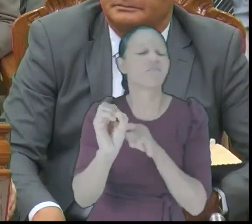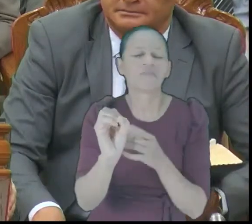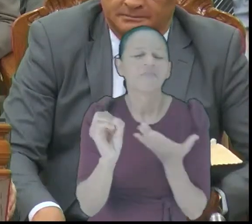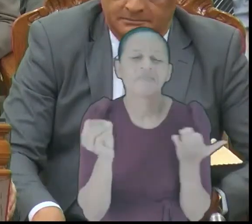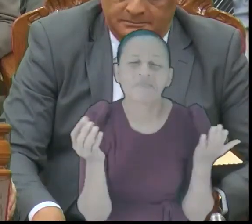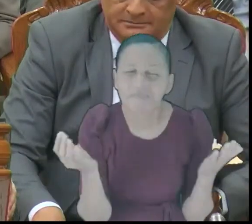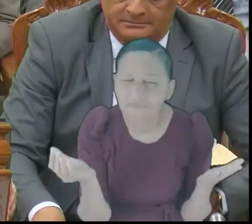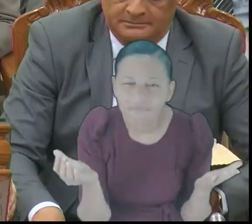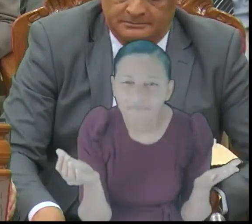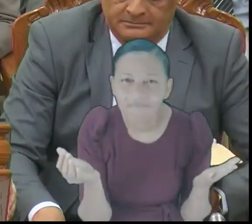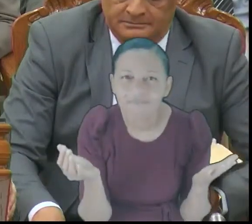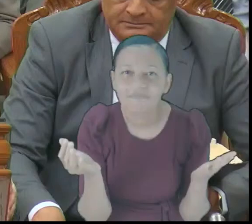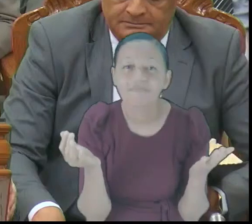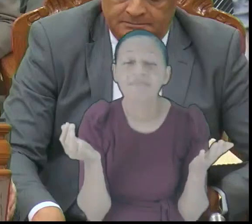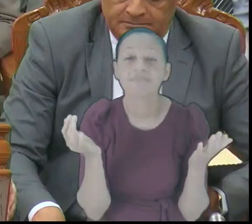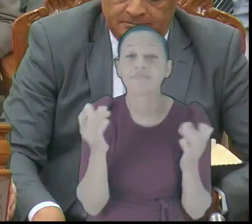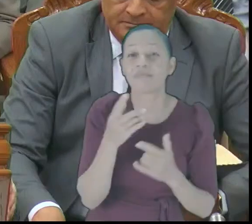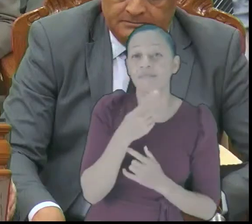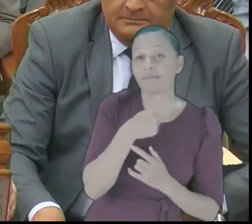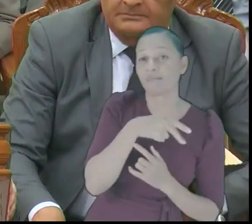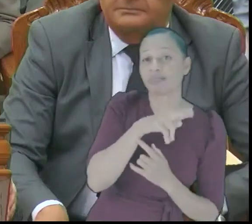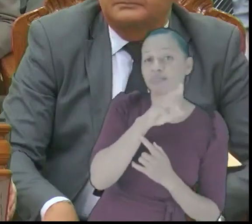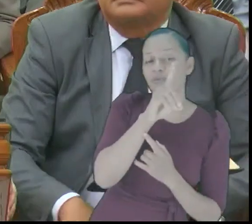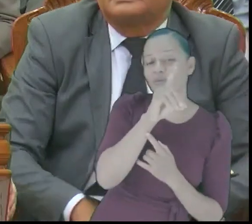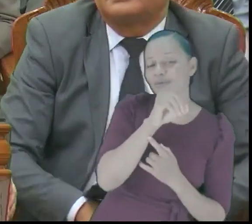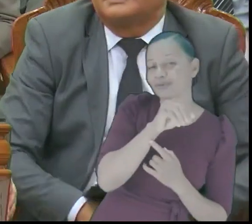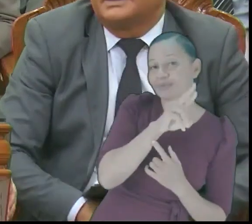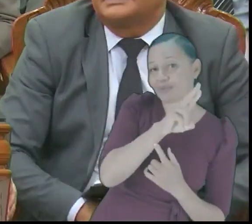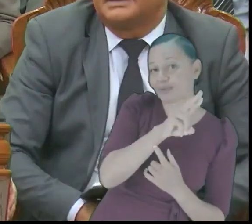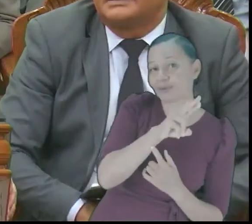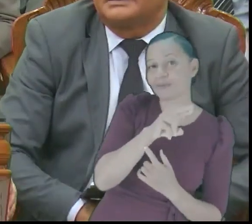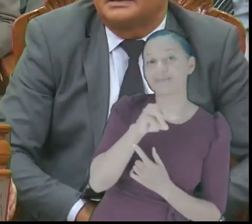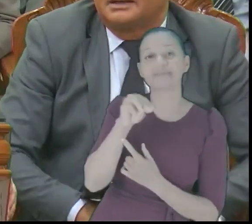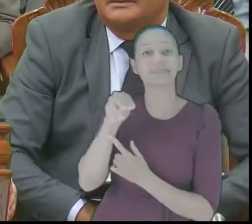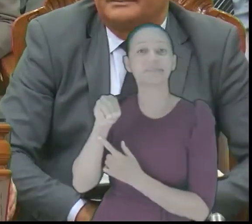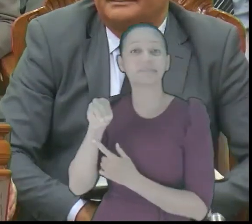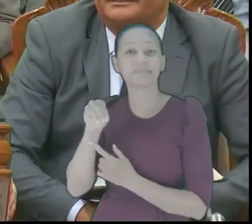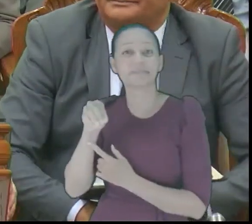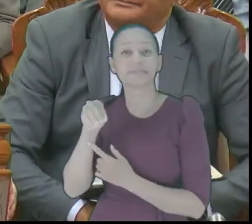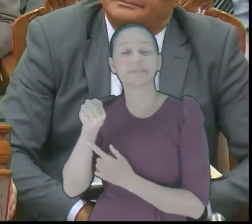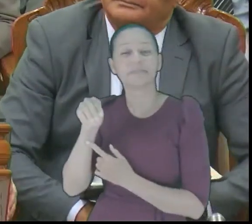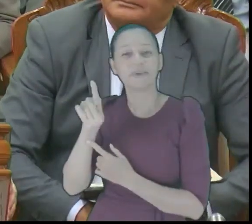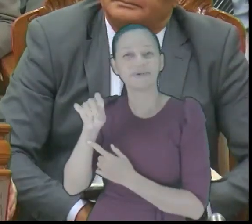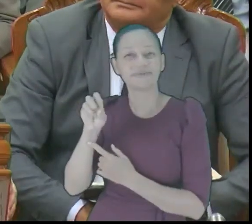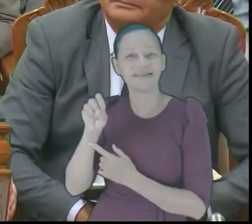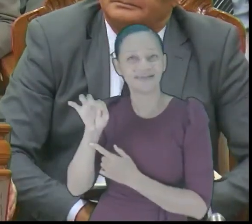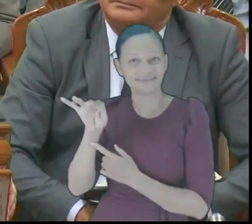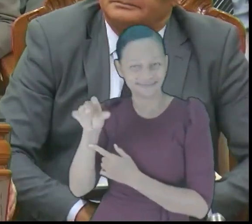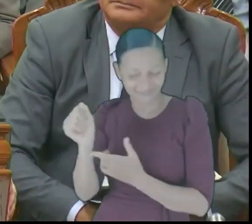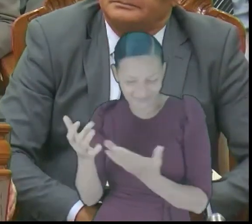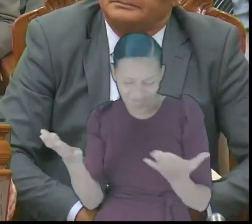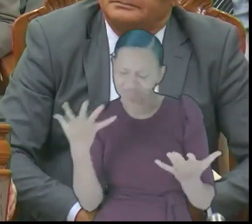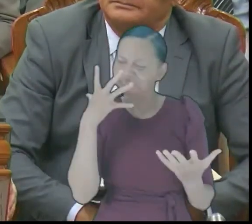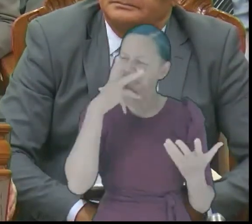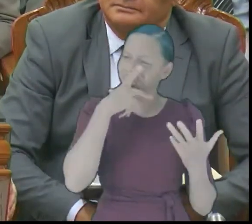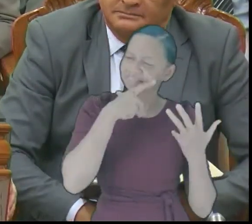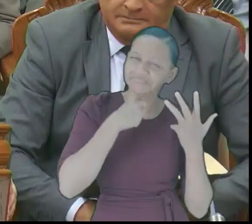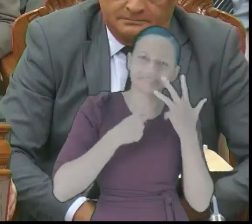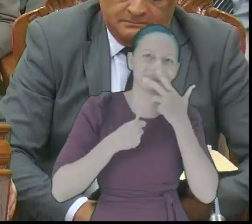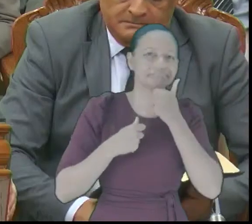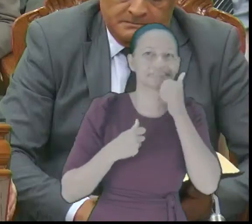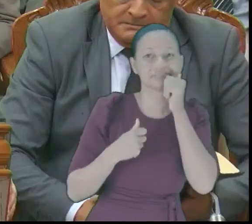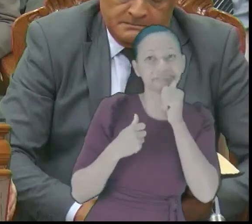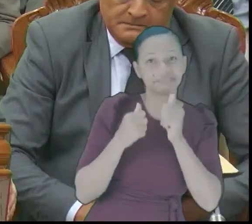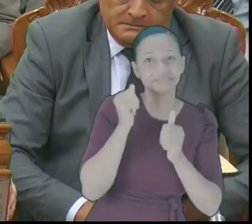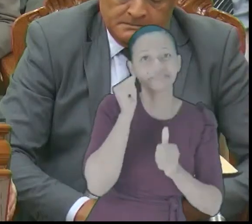quê? Pudor. E o que, irmão? Pode andar belo, pode andar bela, mas